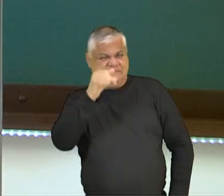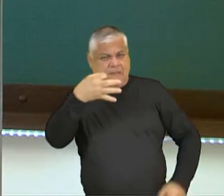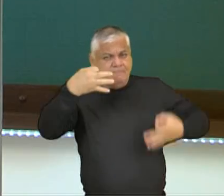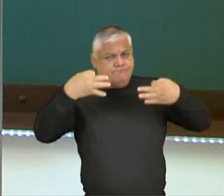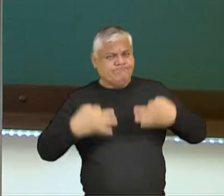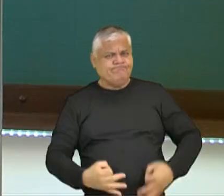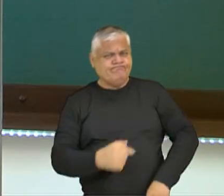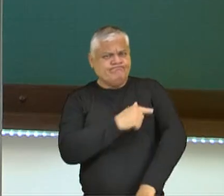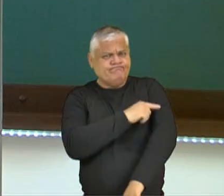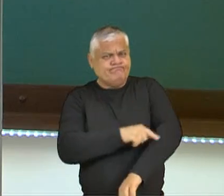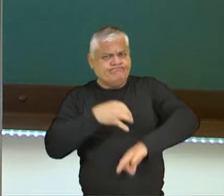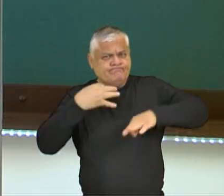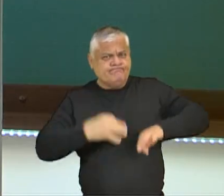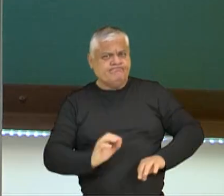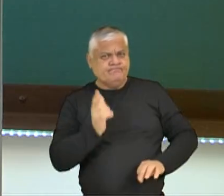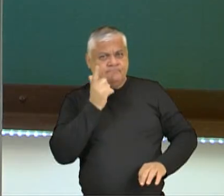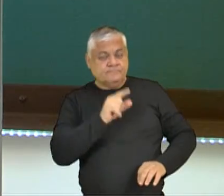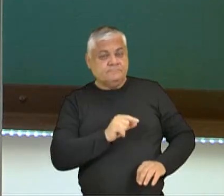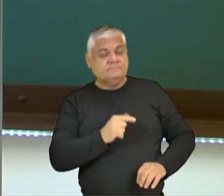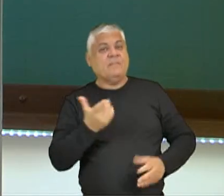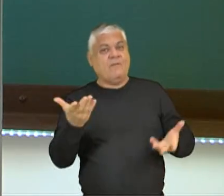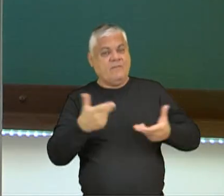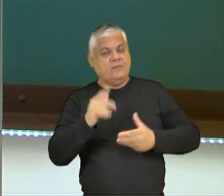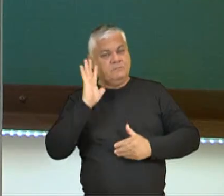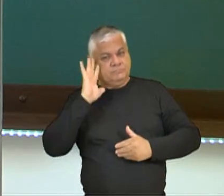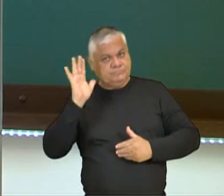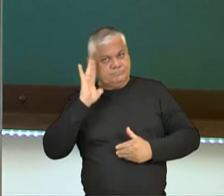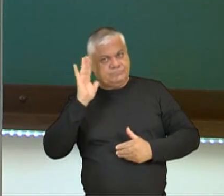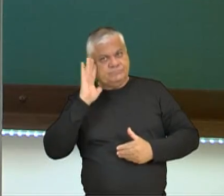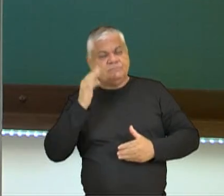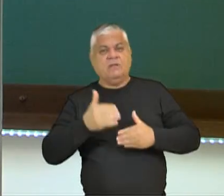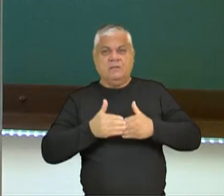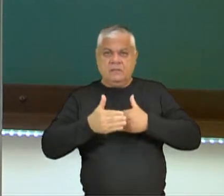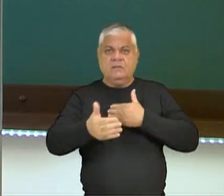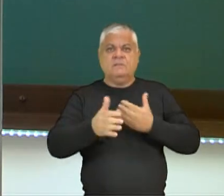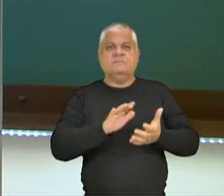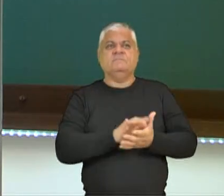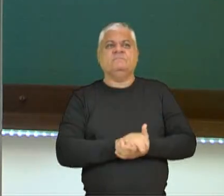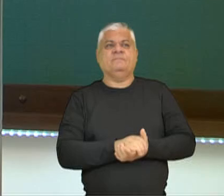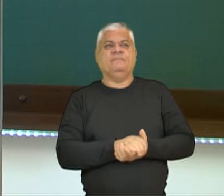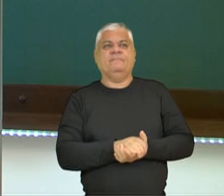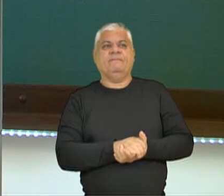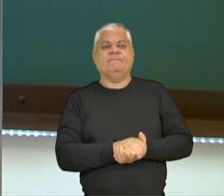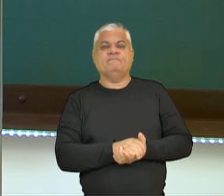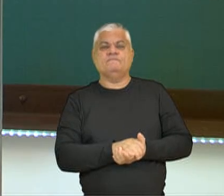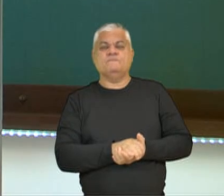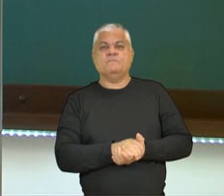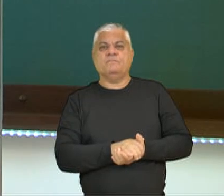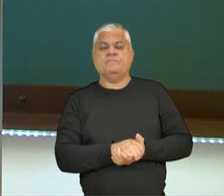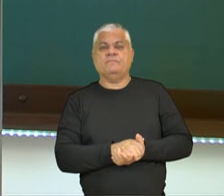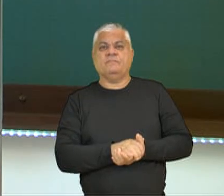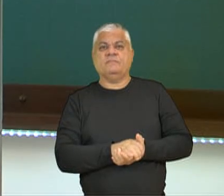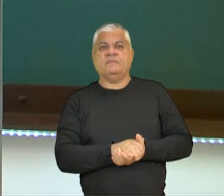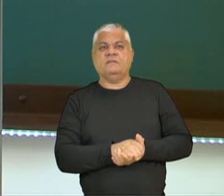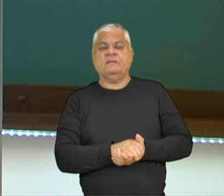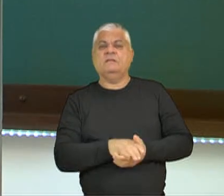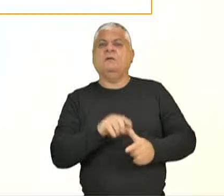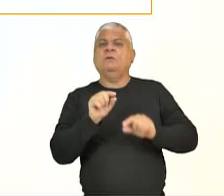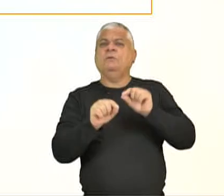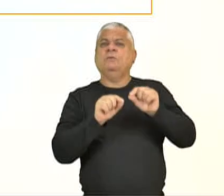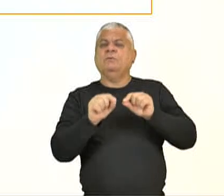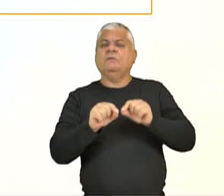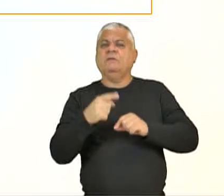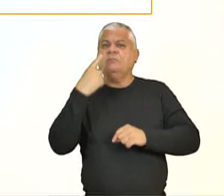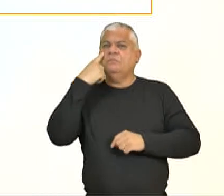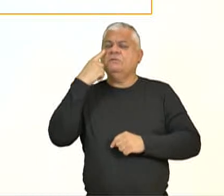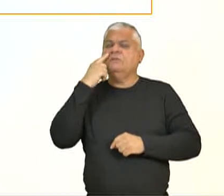Então, algumas reflexões aqui para a gente fomentar aí a nossa discussão. Então, aprendendo um pouquinho mais, observem